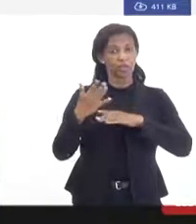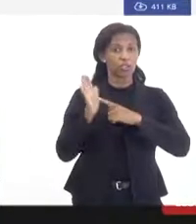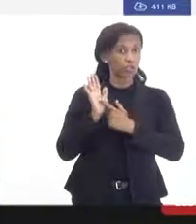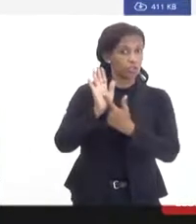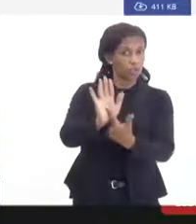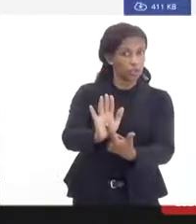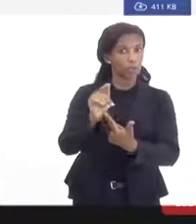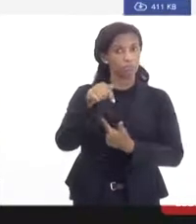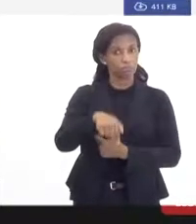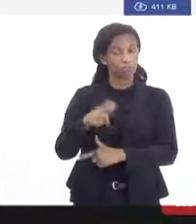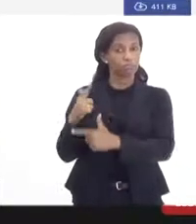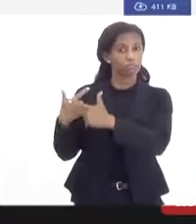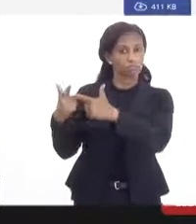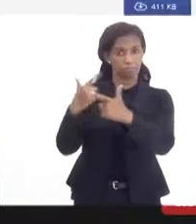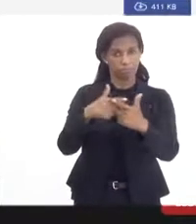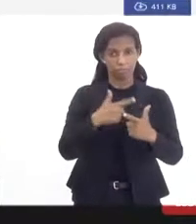diante